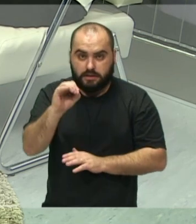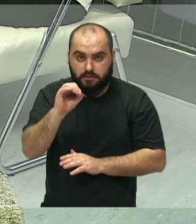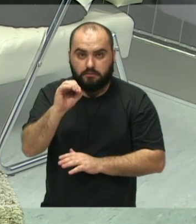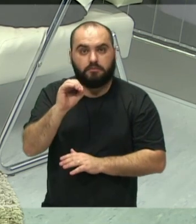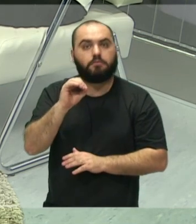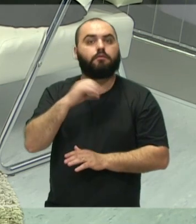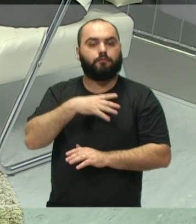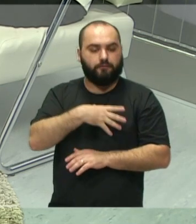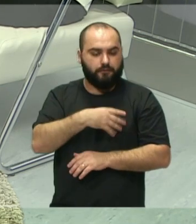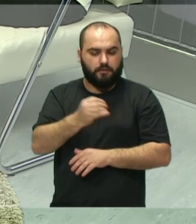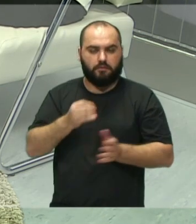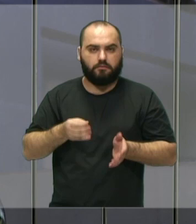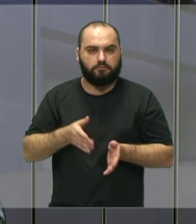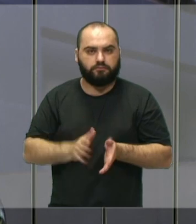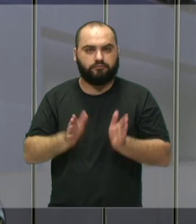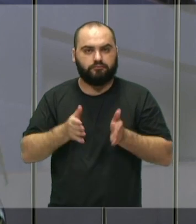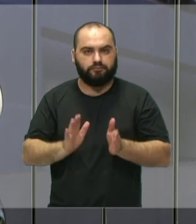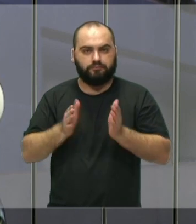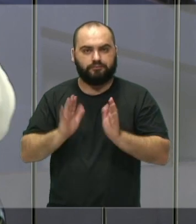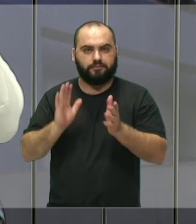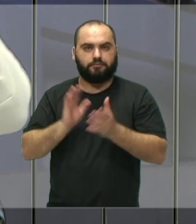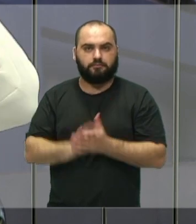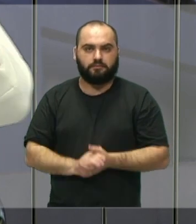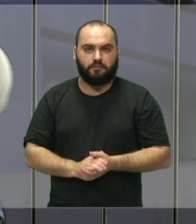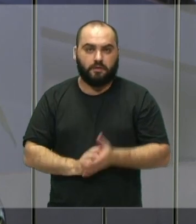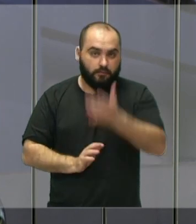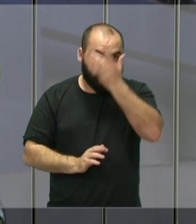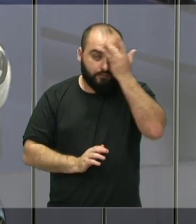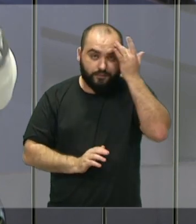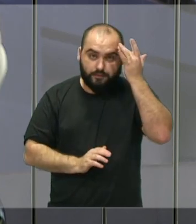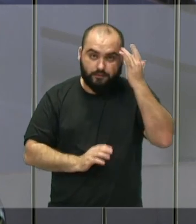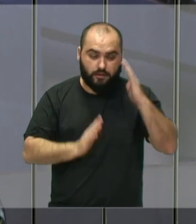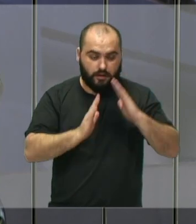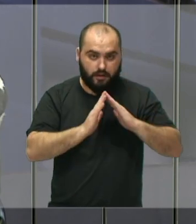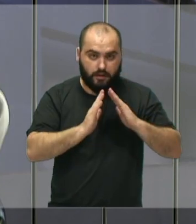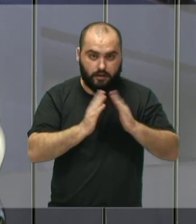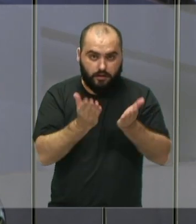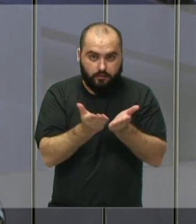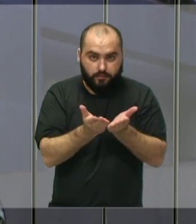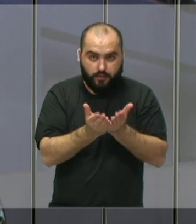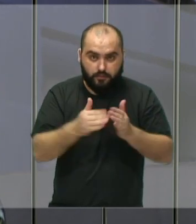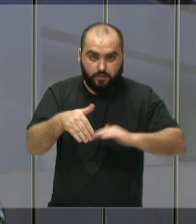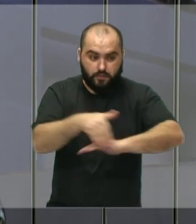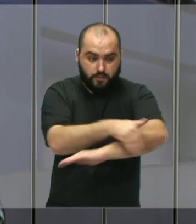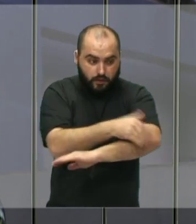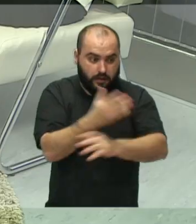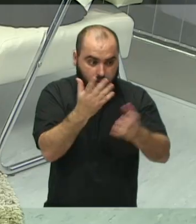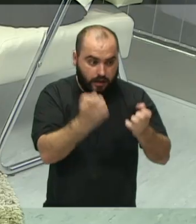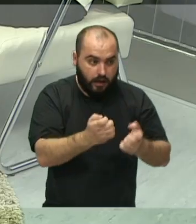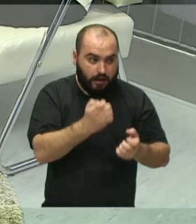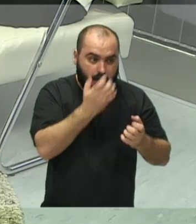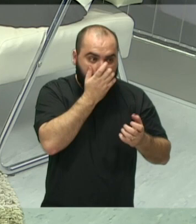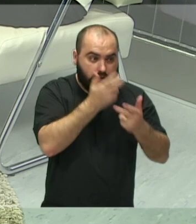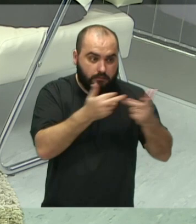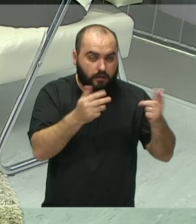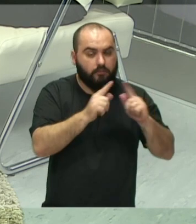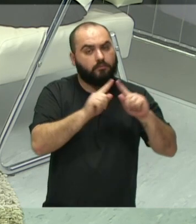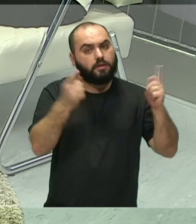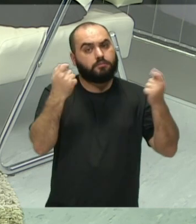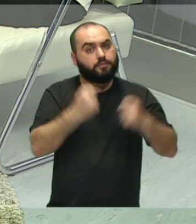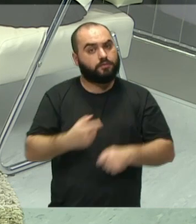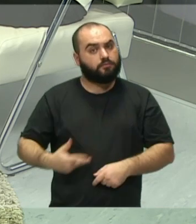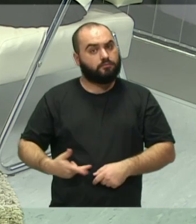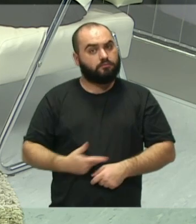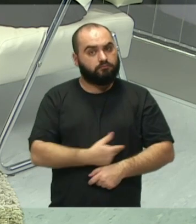castrado. Um andarilho na rua, ele quer ter o seu animal, ele não pode ficar sem o animal dele, mas ela precisa ser castrada. Então, é muito importante isso.